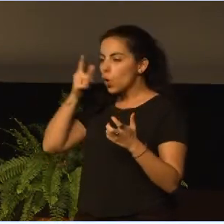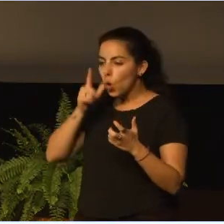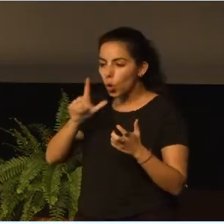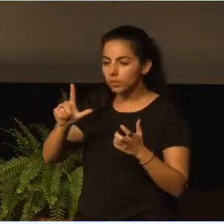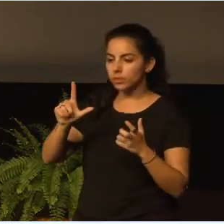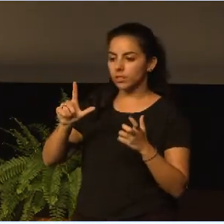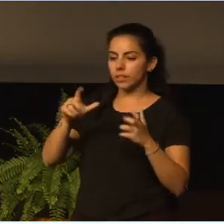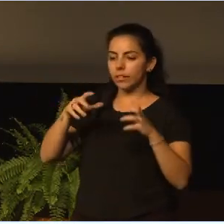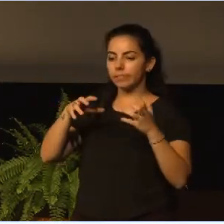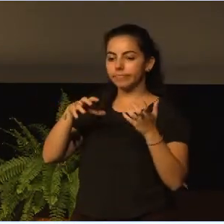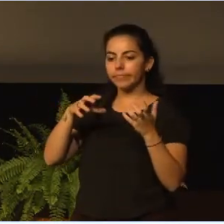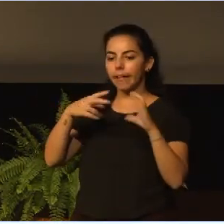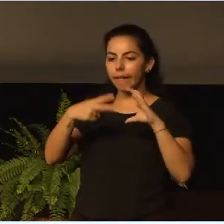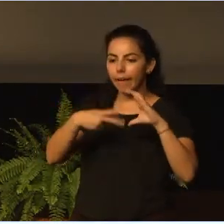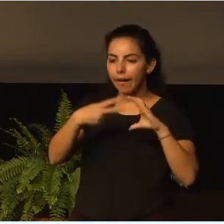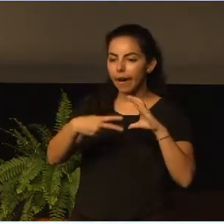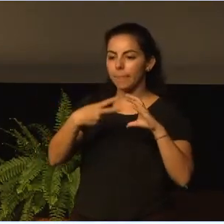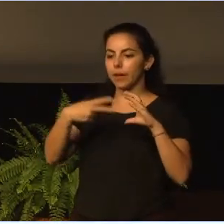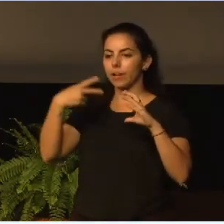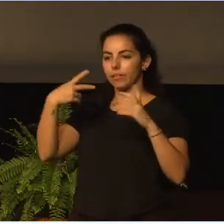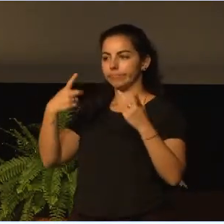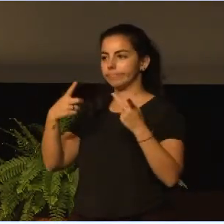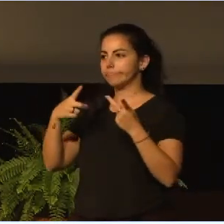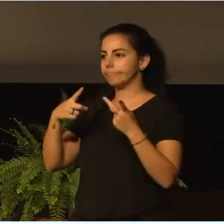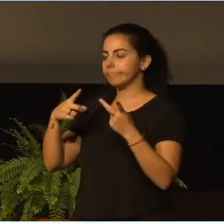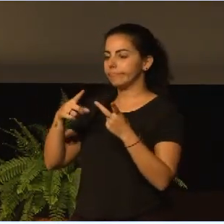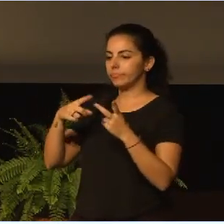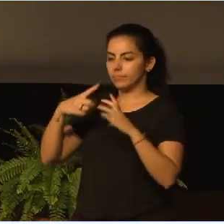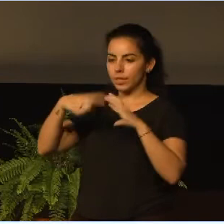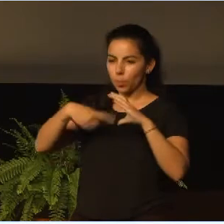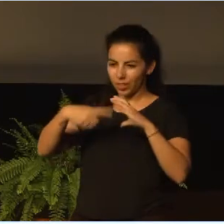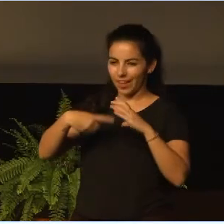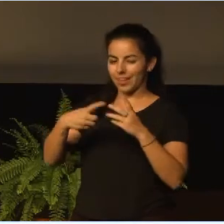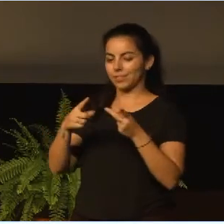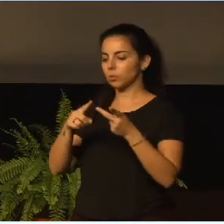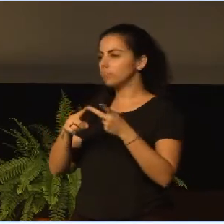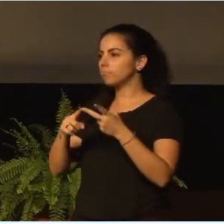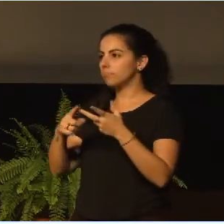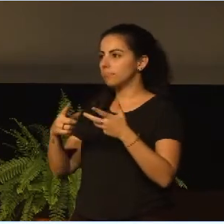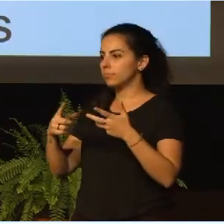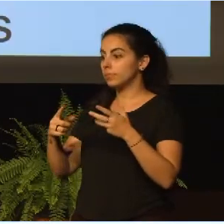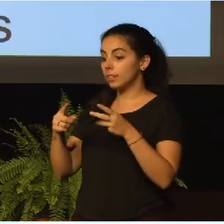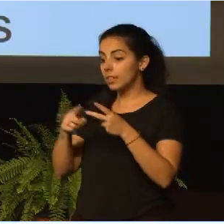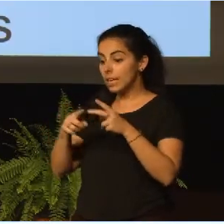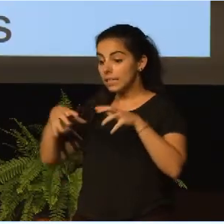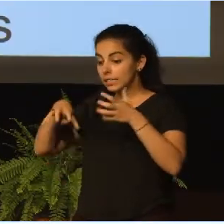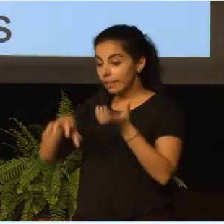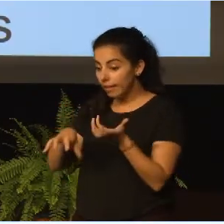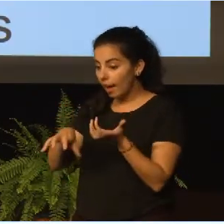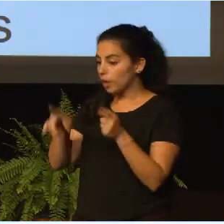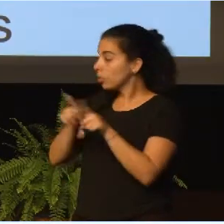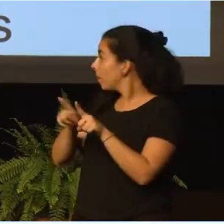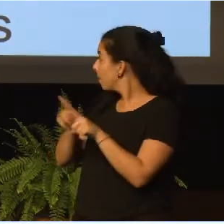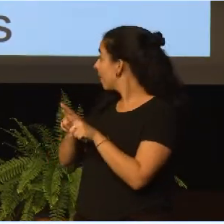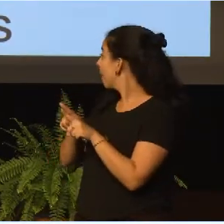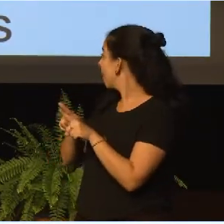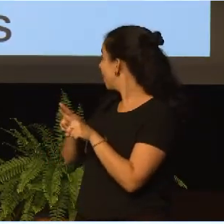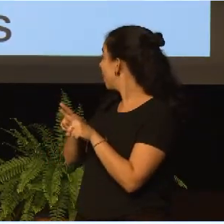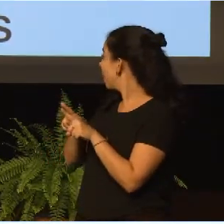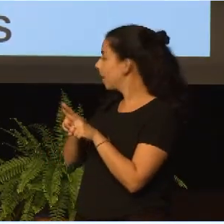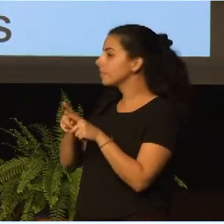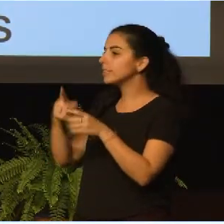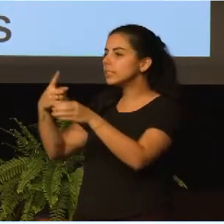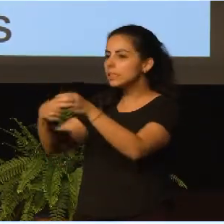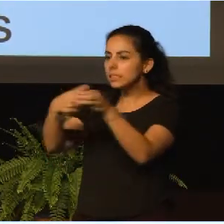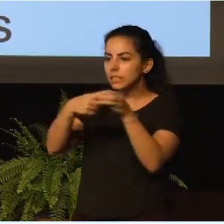de uma maneira mais forte, de uma maneira mais complexa, que a gente já está fazendo um trabalho legal, no Senado e principalmente aqui, ó, 5.570